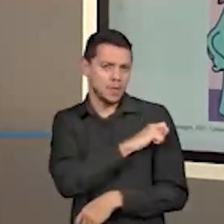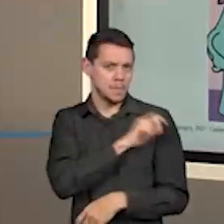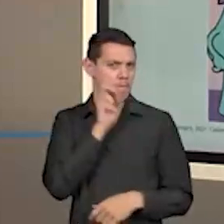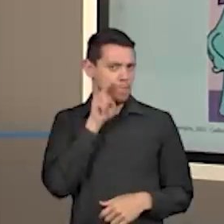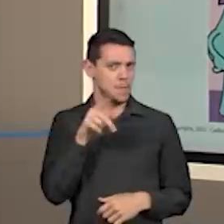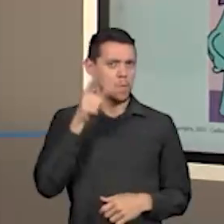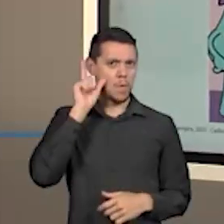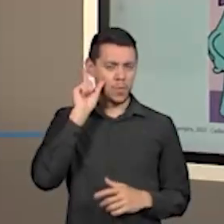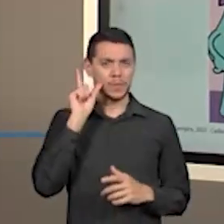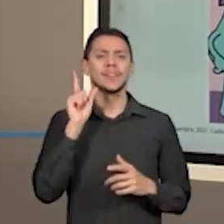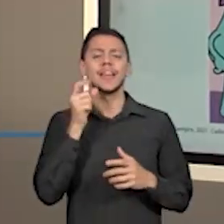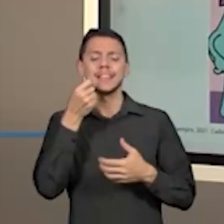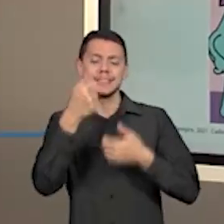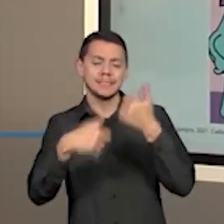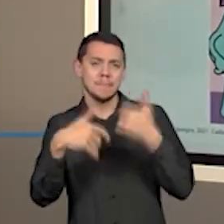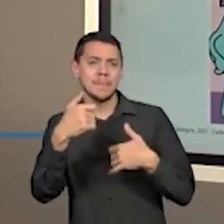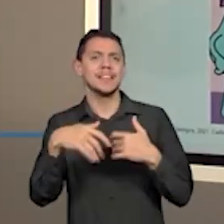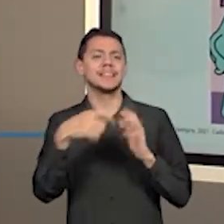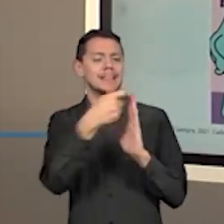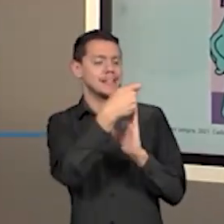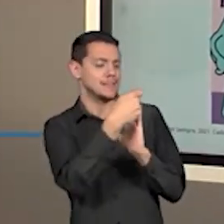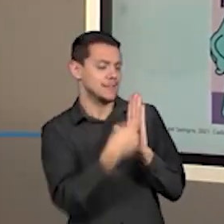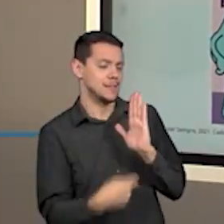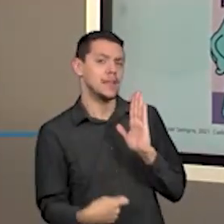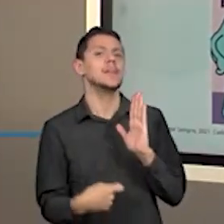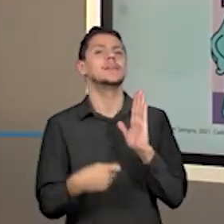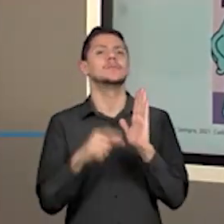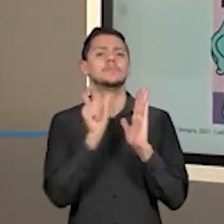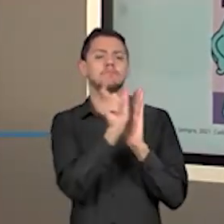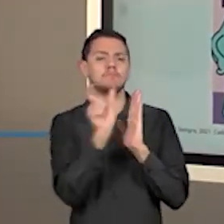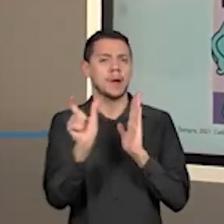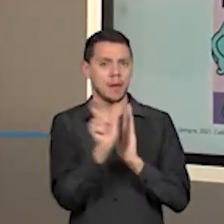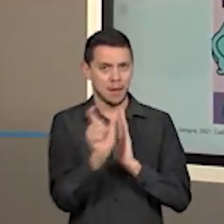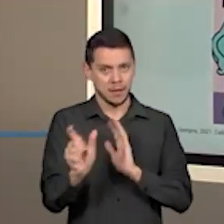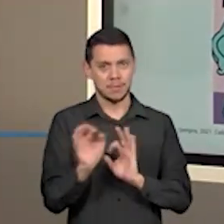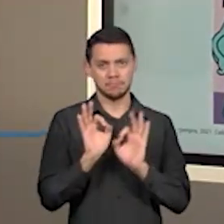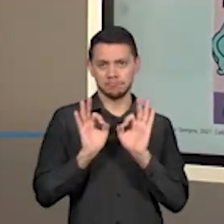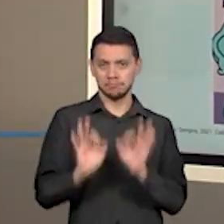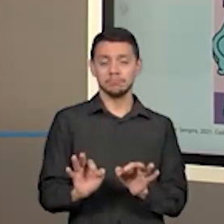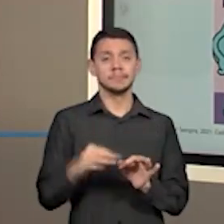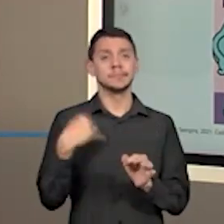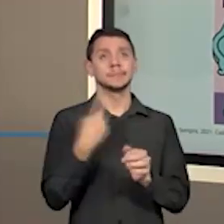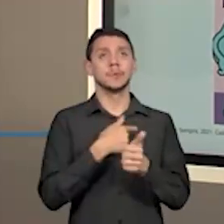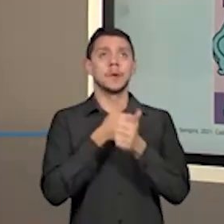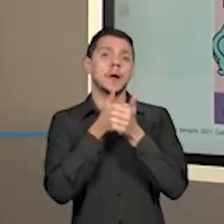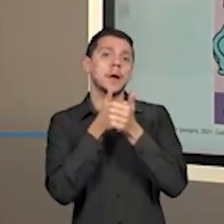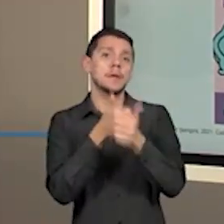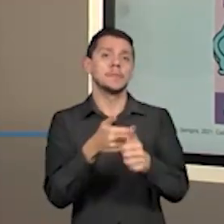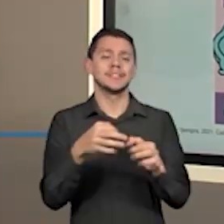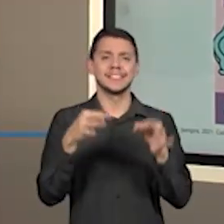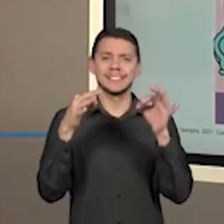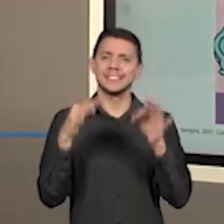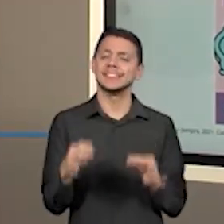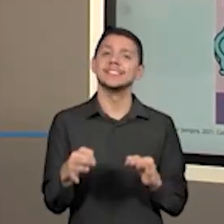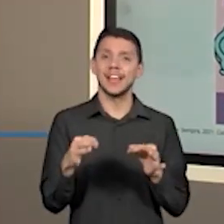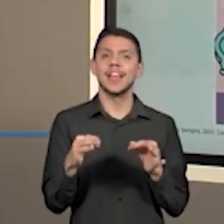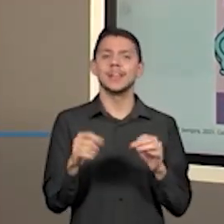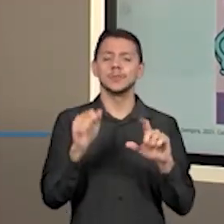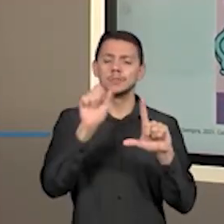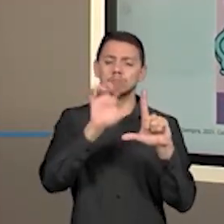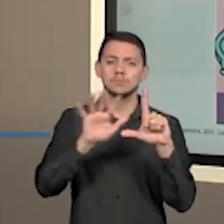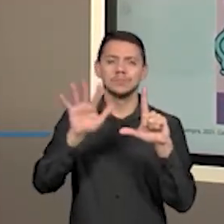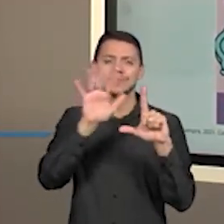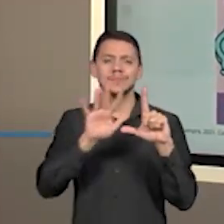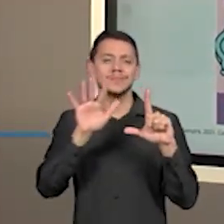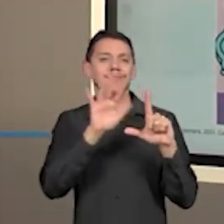verbal, e a gente acompanhou também todos os elementos gráficos, tudo aquilo que nos ajudava em